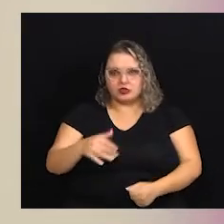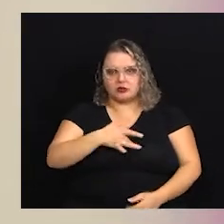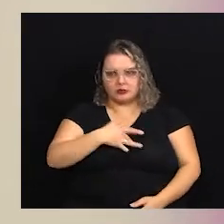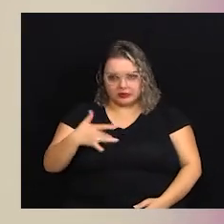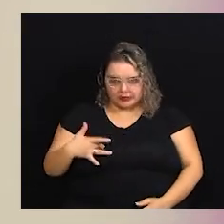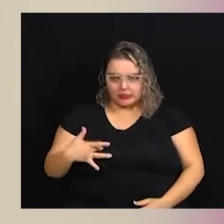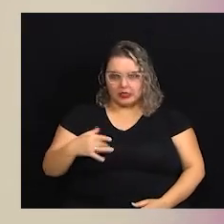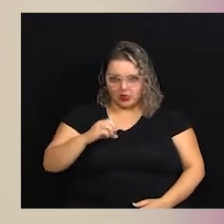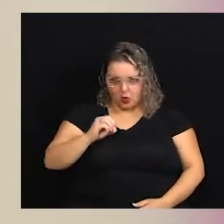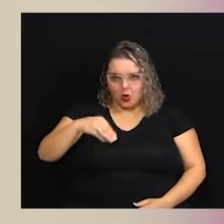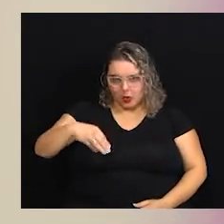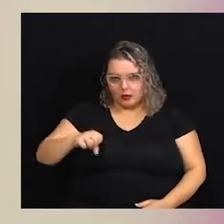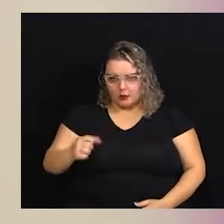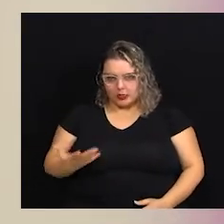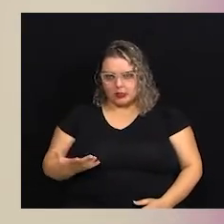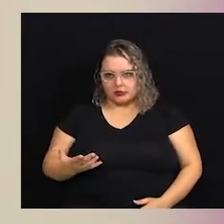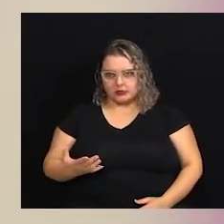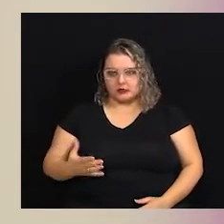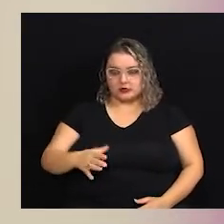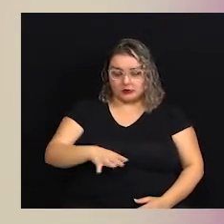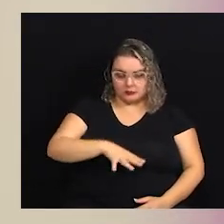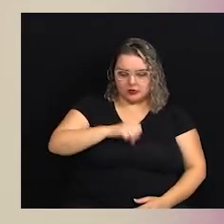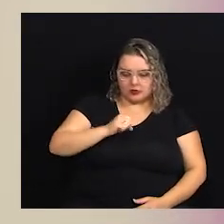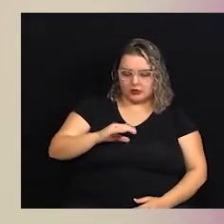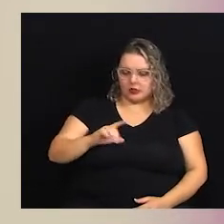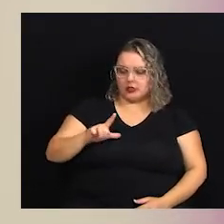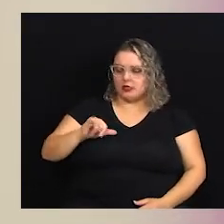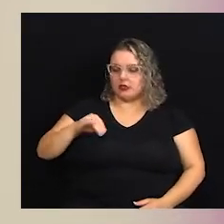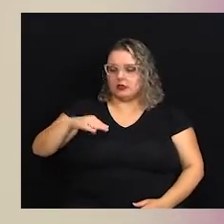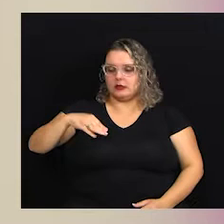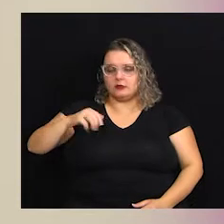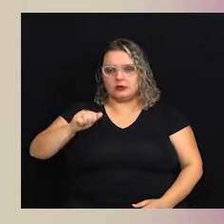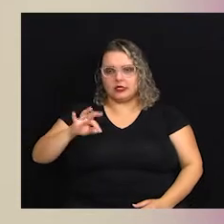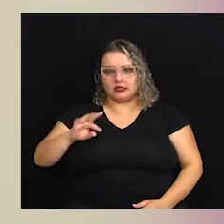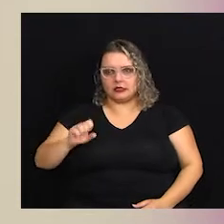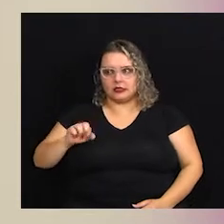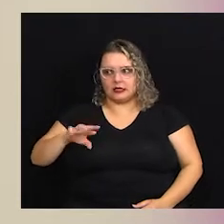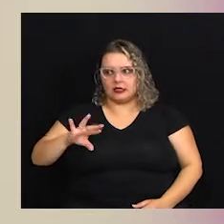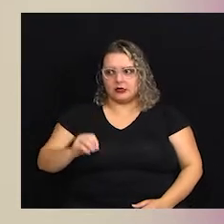Saúde que vão estar na menopausa, no climatério,